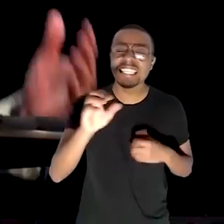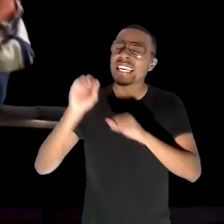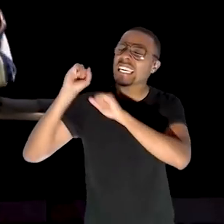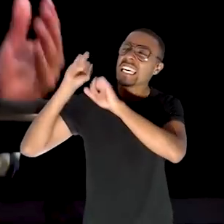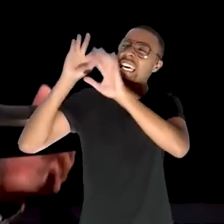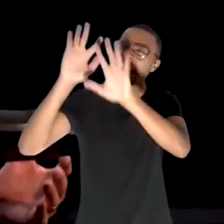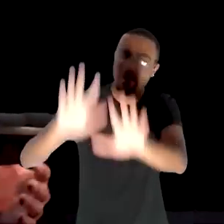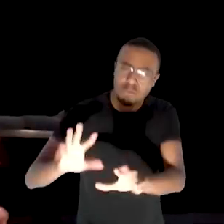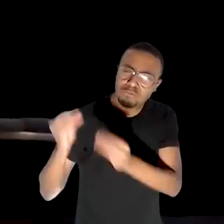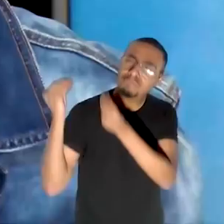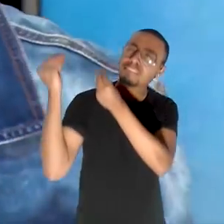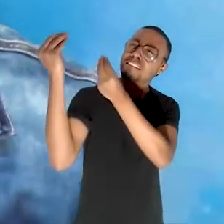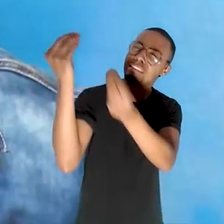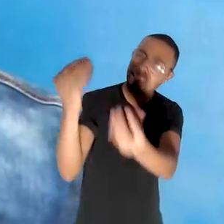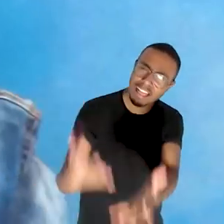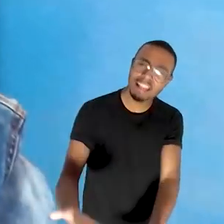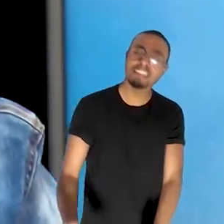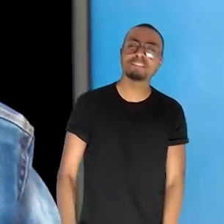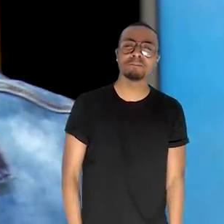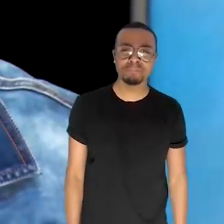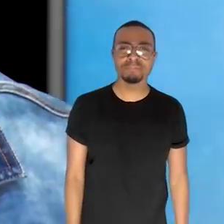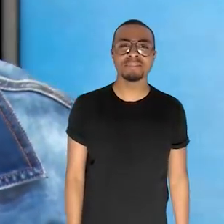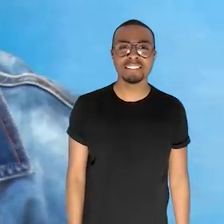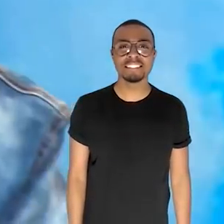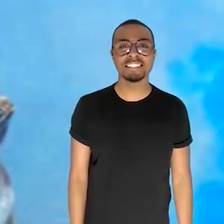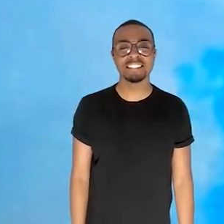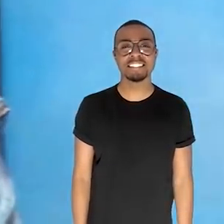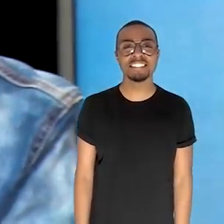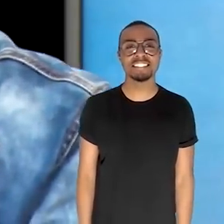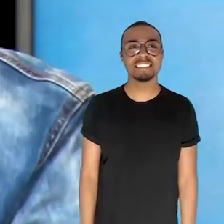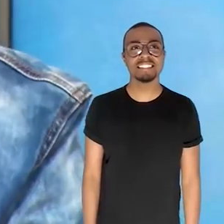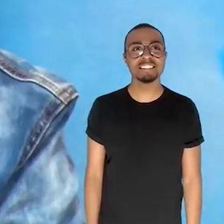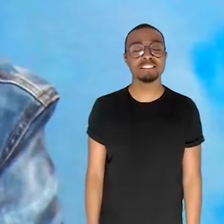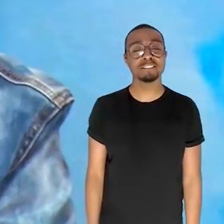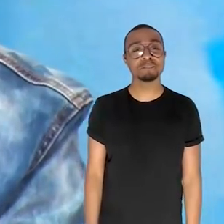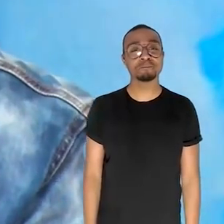retribuirá você. Porque o mundo confunde